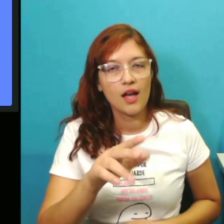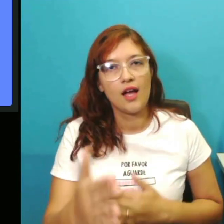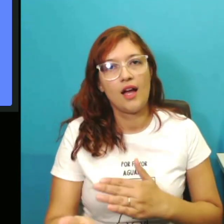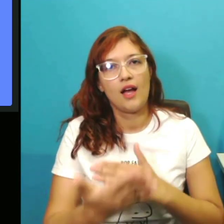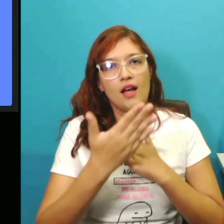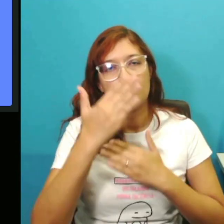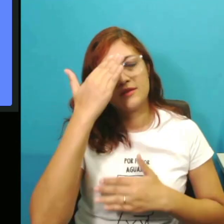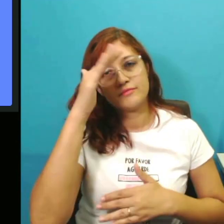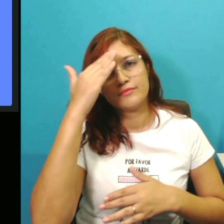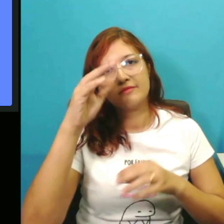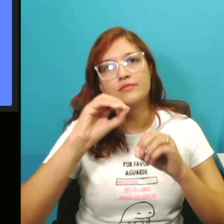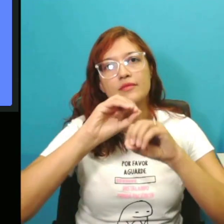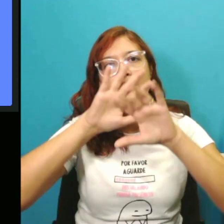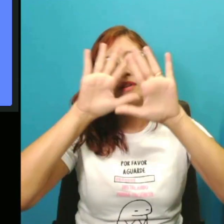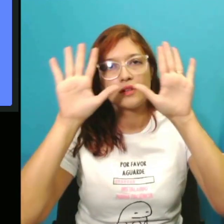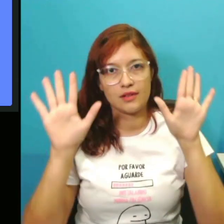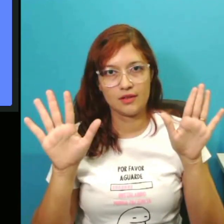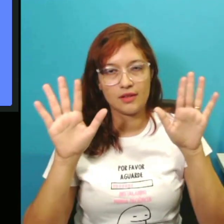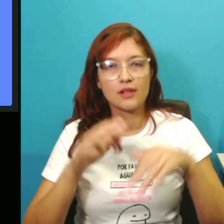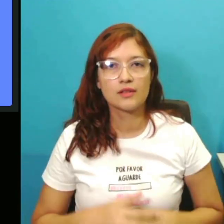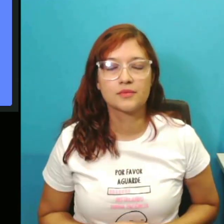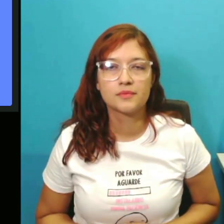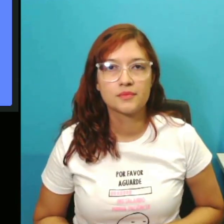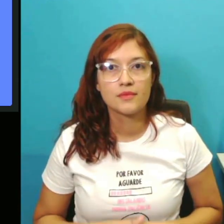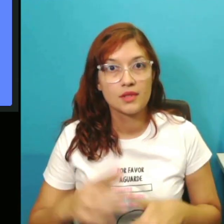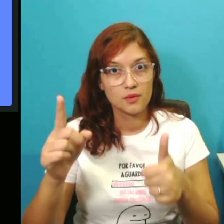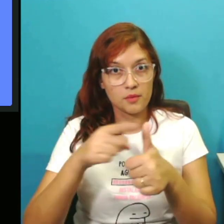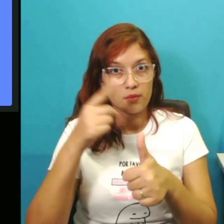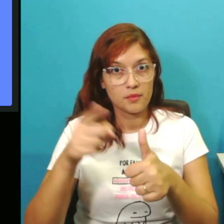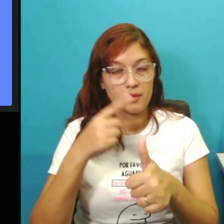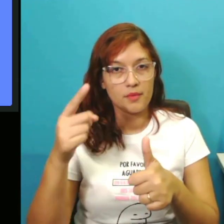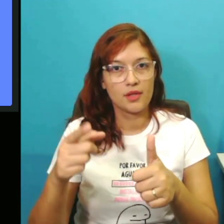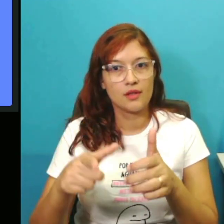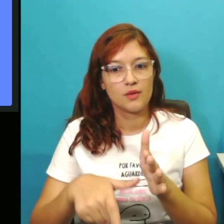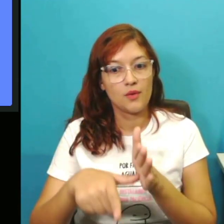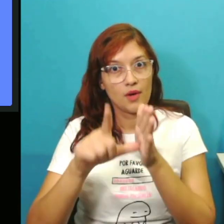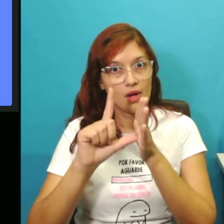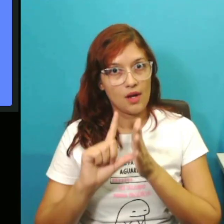possam observar, que vai ajudar no entendimento.